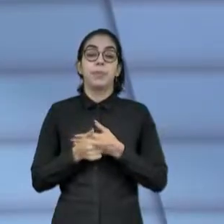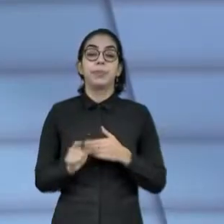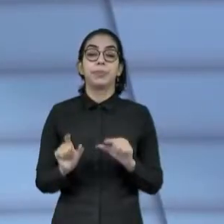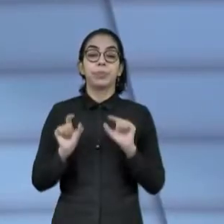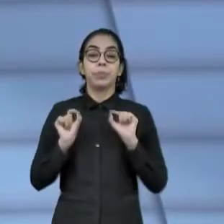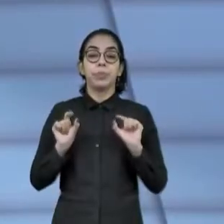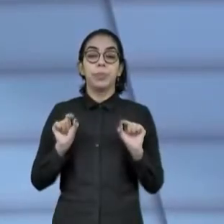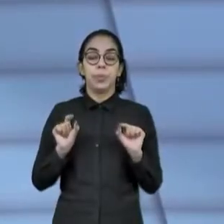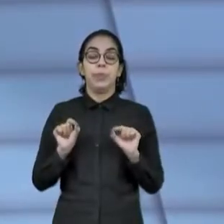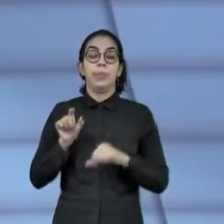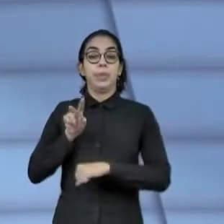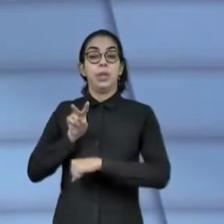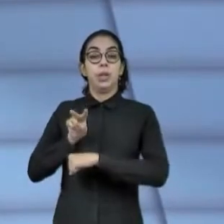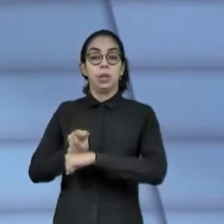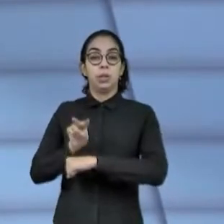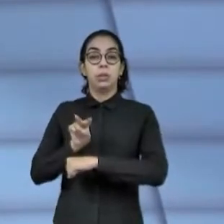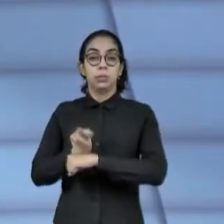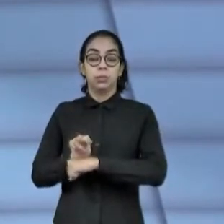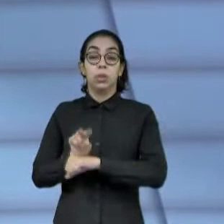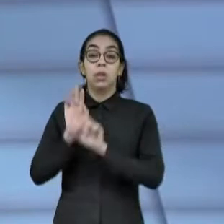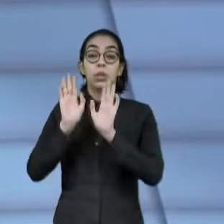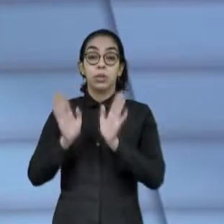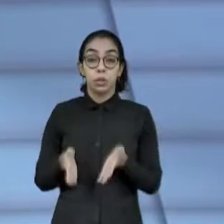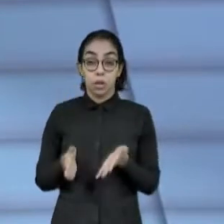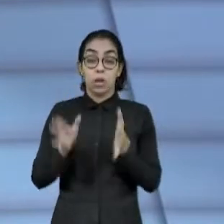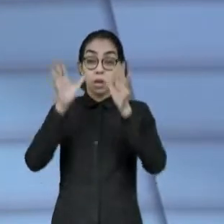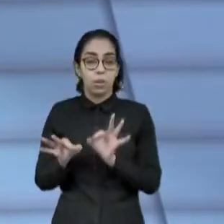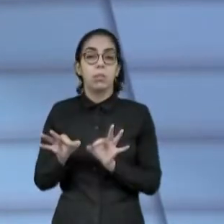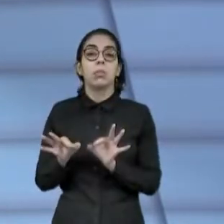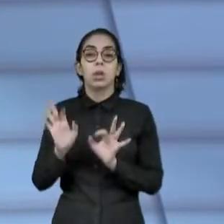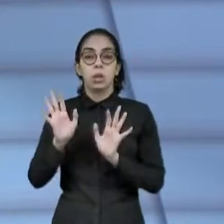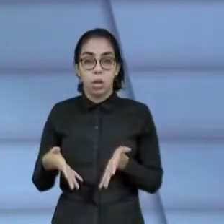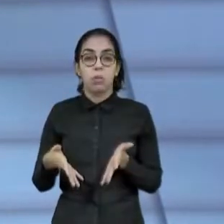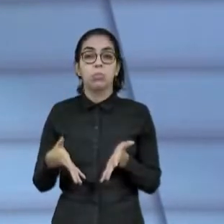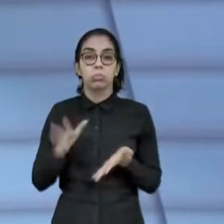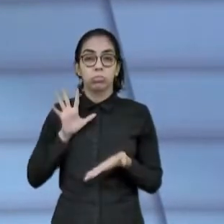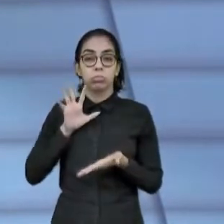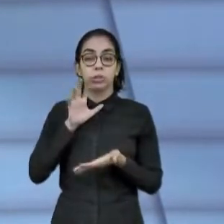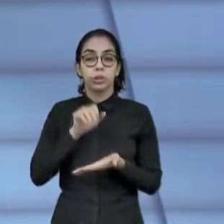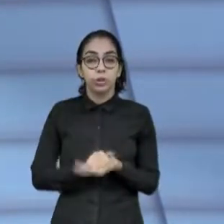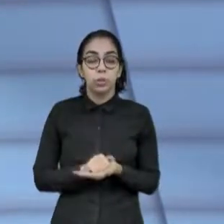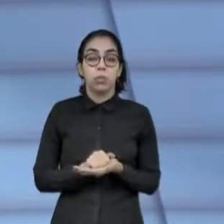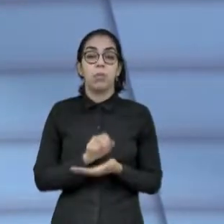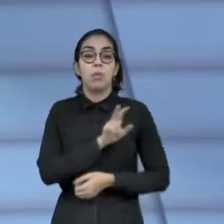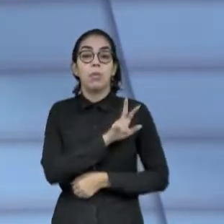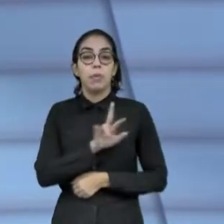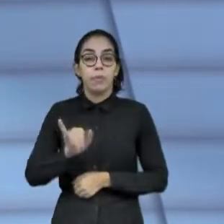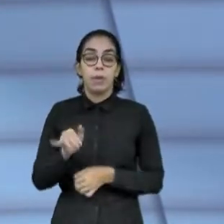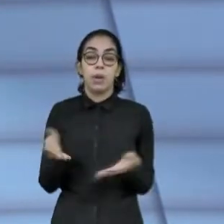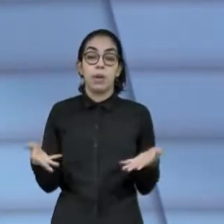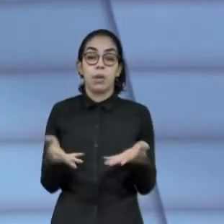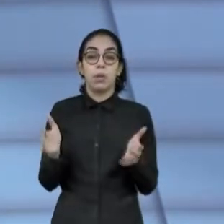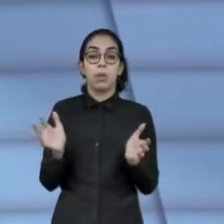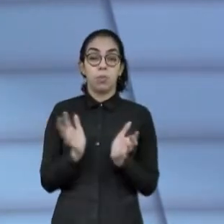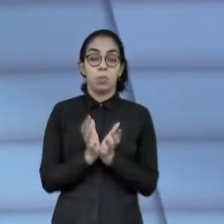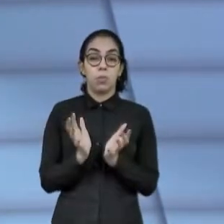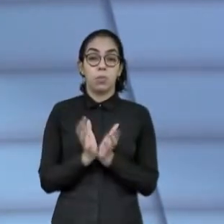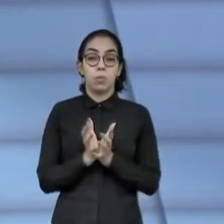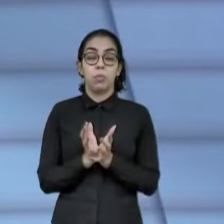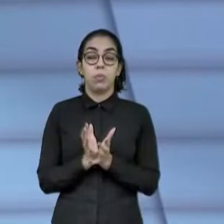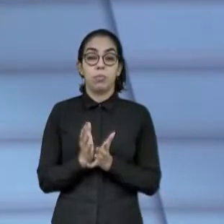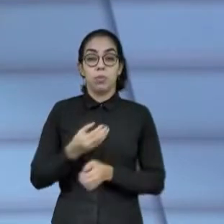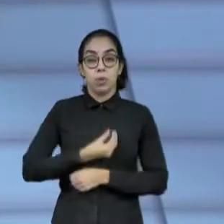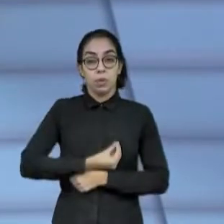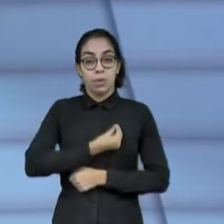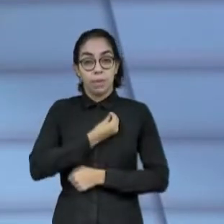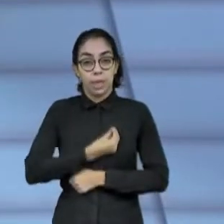essas denúncias que foram constatadas pelo Conselho Nacional de Justiça, nós acompanhamos, inclusive estamos participando de um grupo de monitoramento,